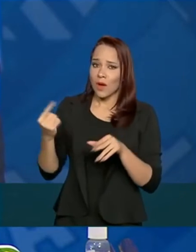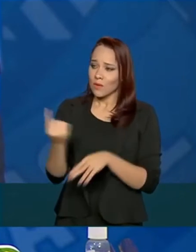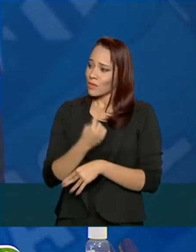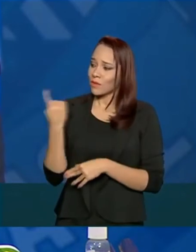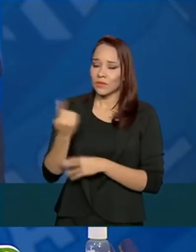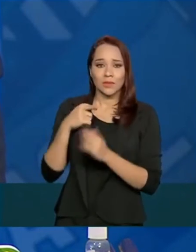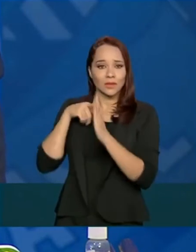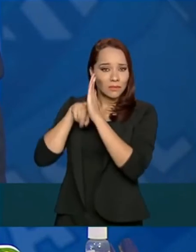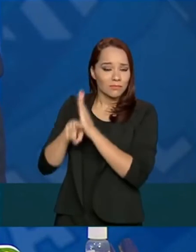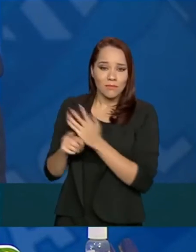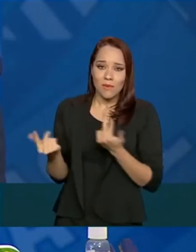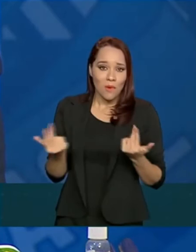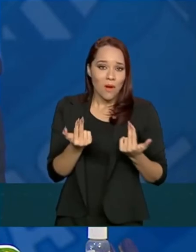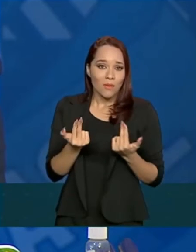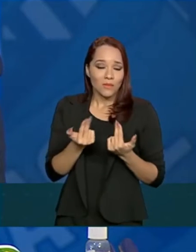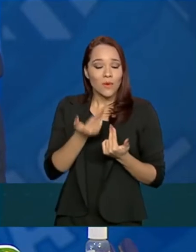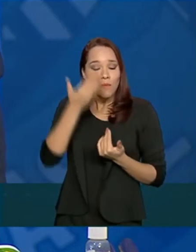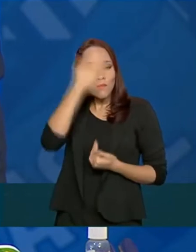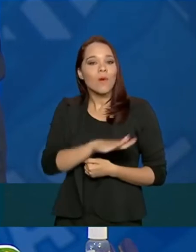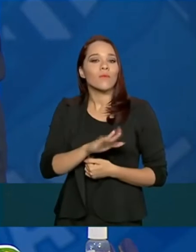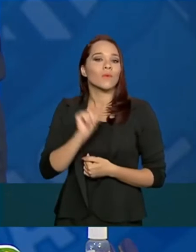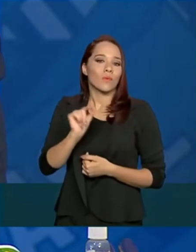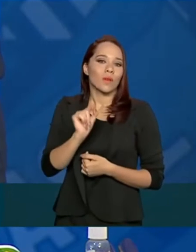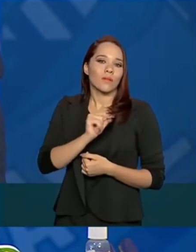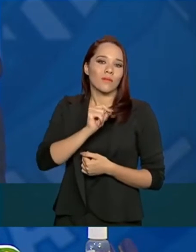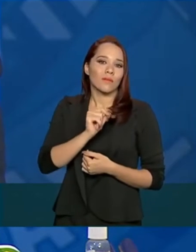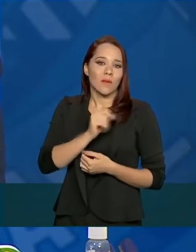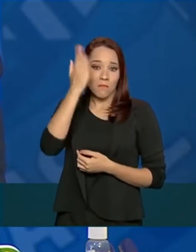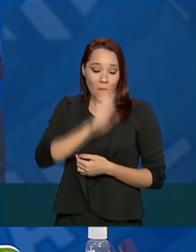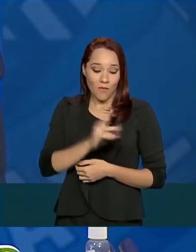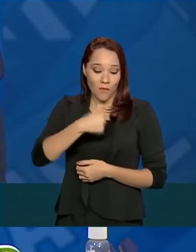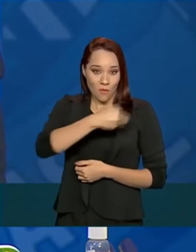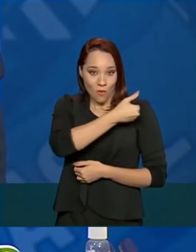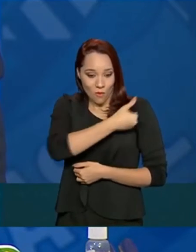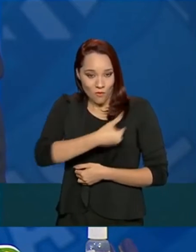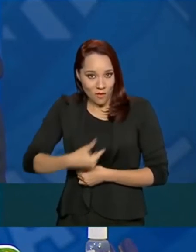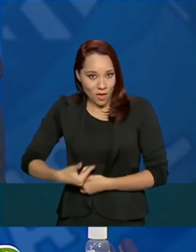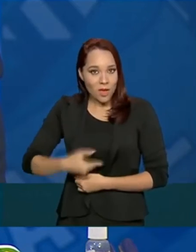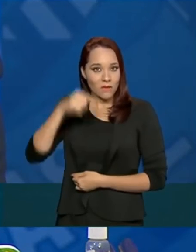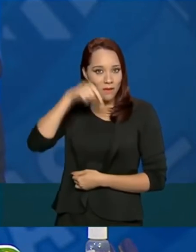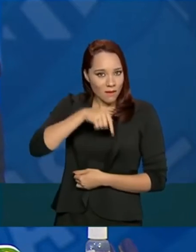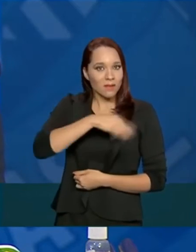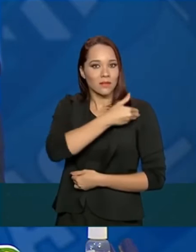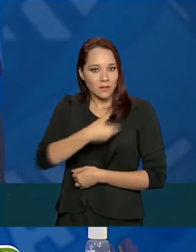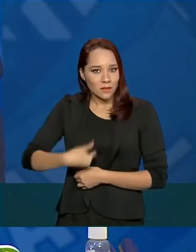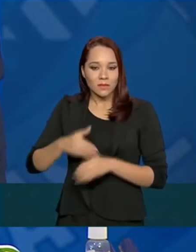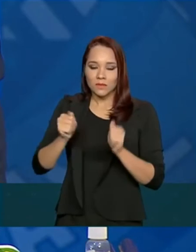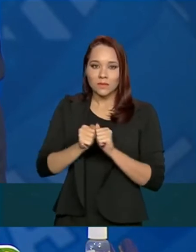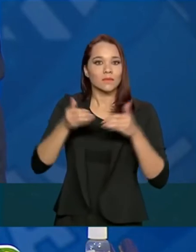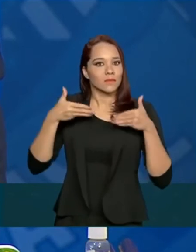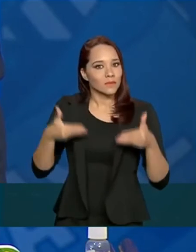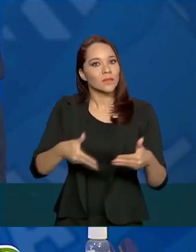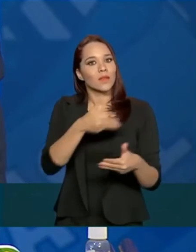nós analisamos, o que mostra que efetivamente este governo e o Ministério da